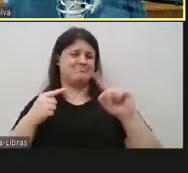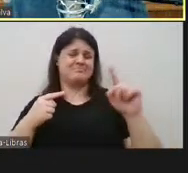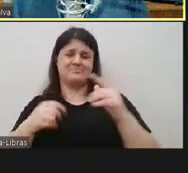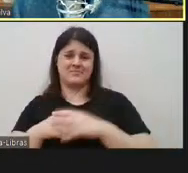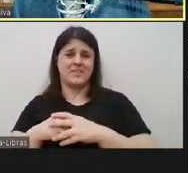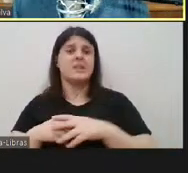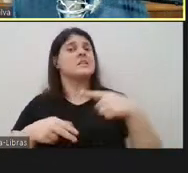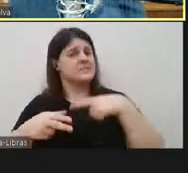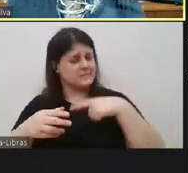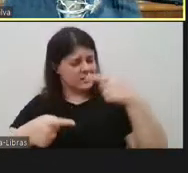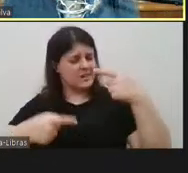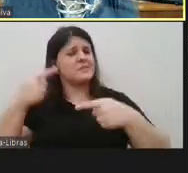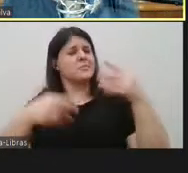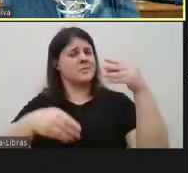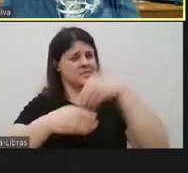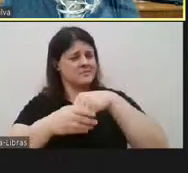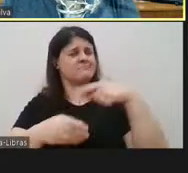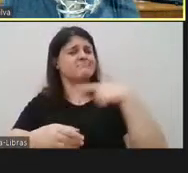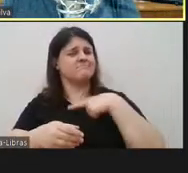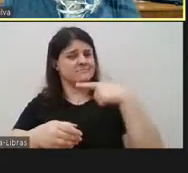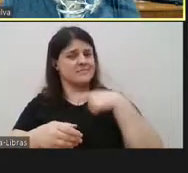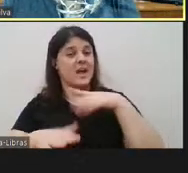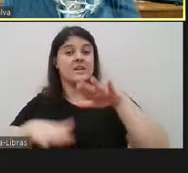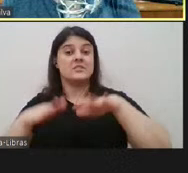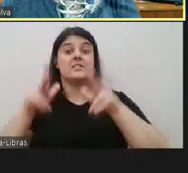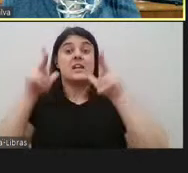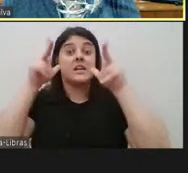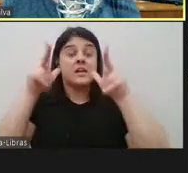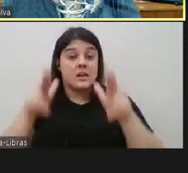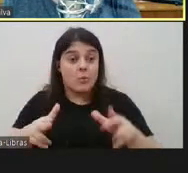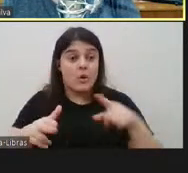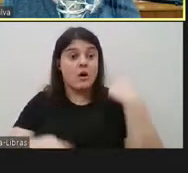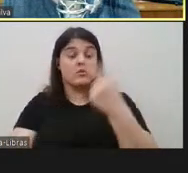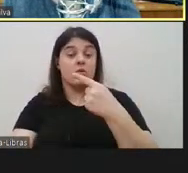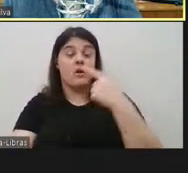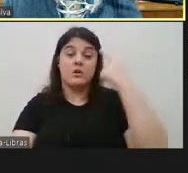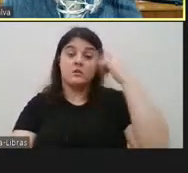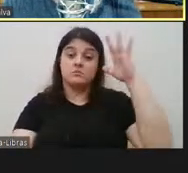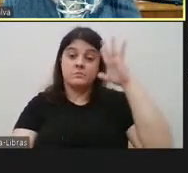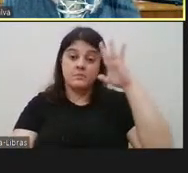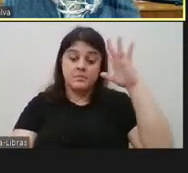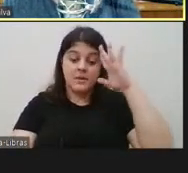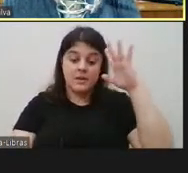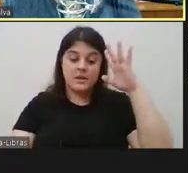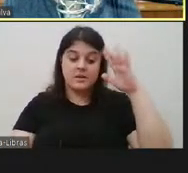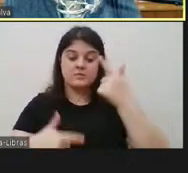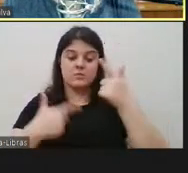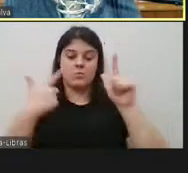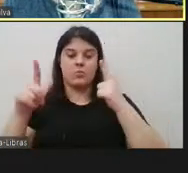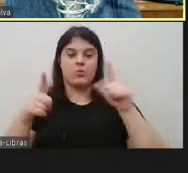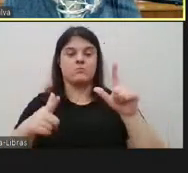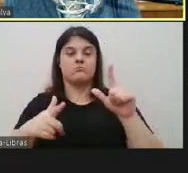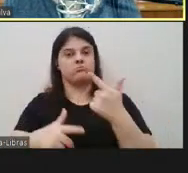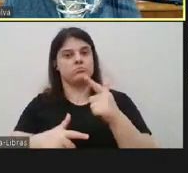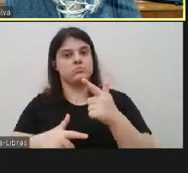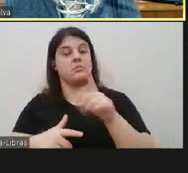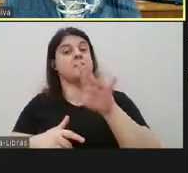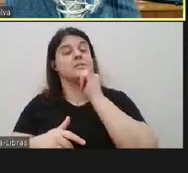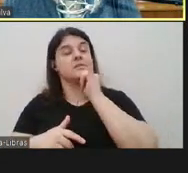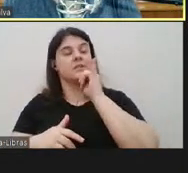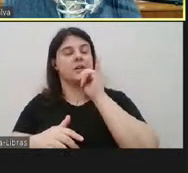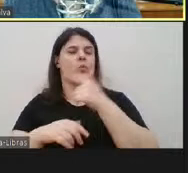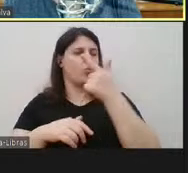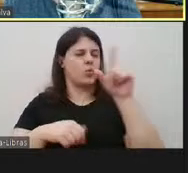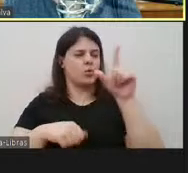faz política faz política talvez não do jeito que a gente imagine né mas faz política Vamos dar um exemplo Claro